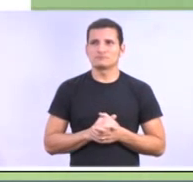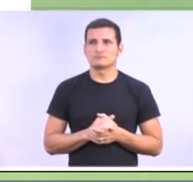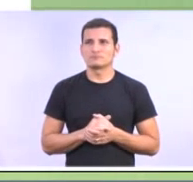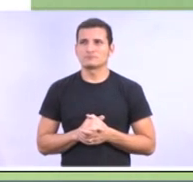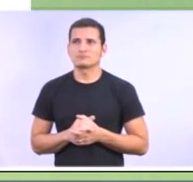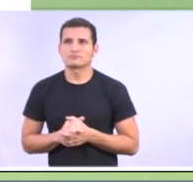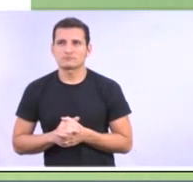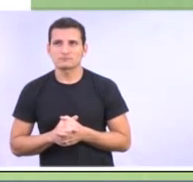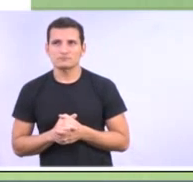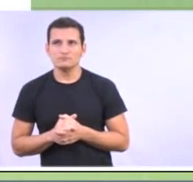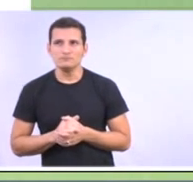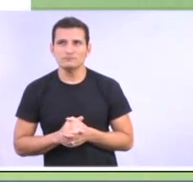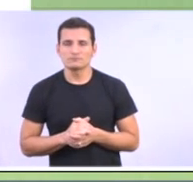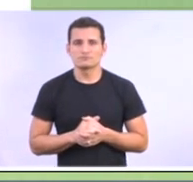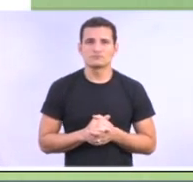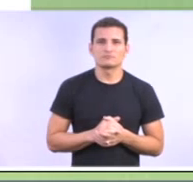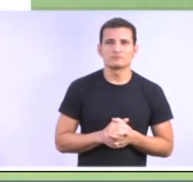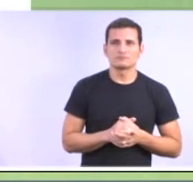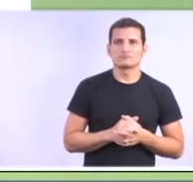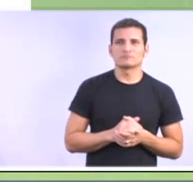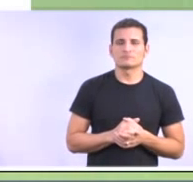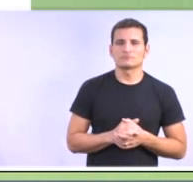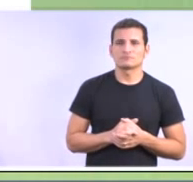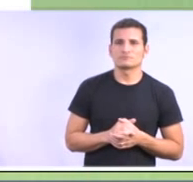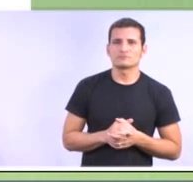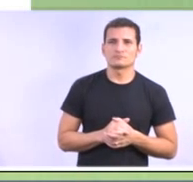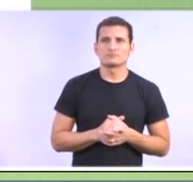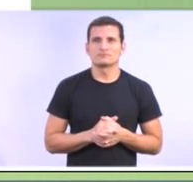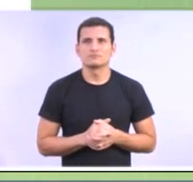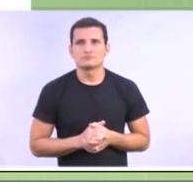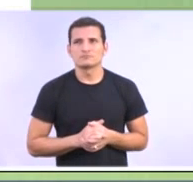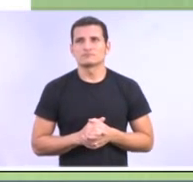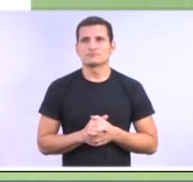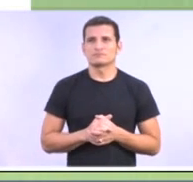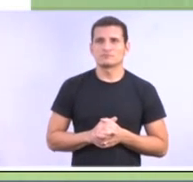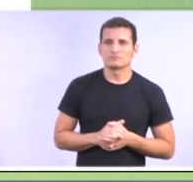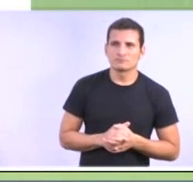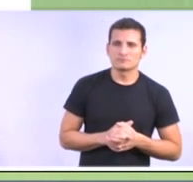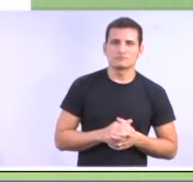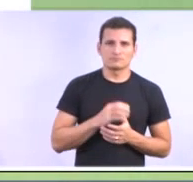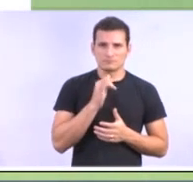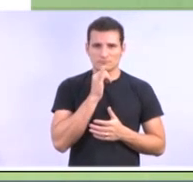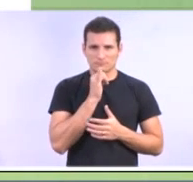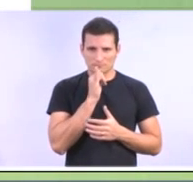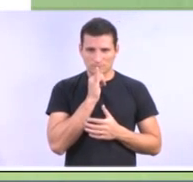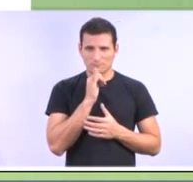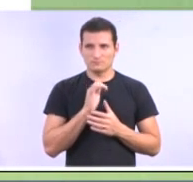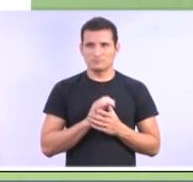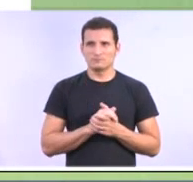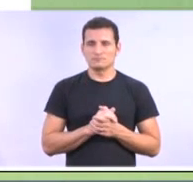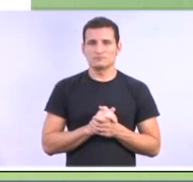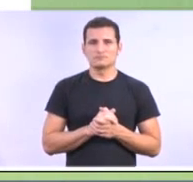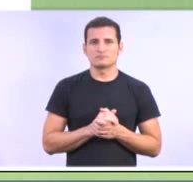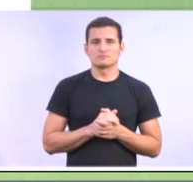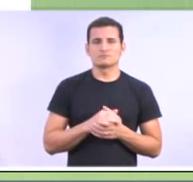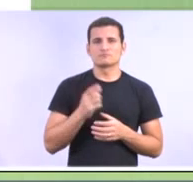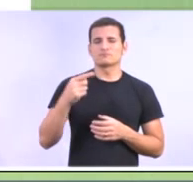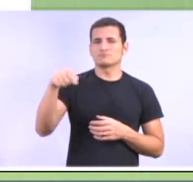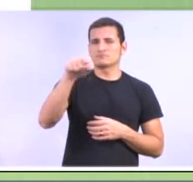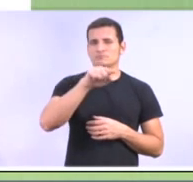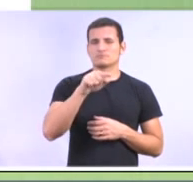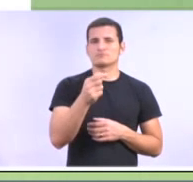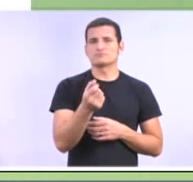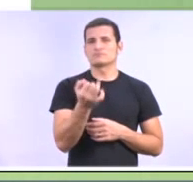bem até logo anteriormente, mas vamos aqui, por exemplo, quantos de vocês aqui